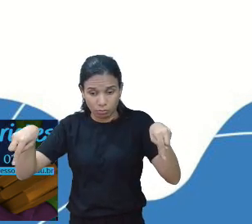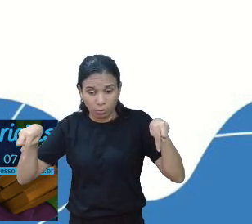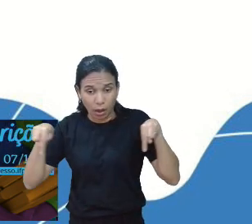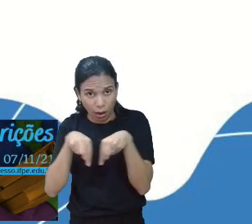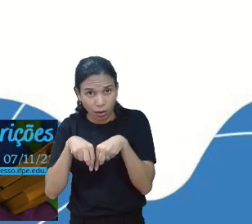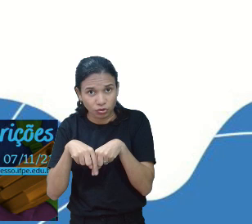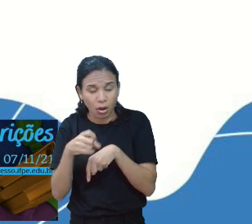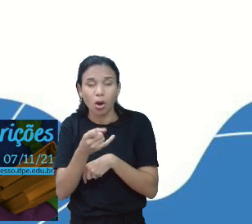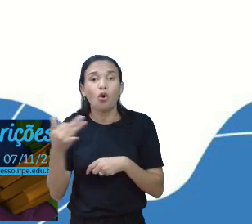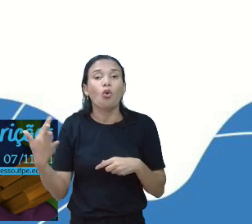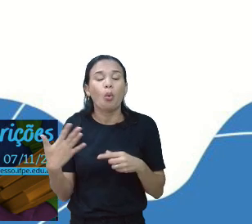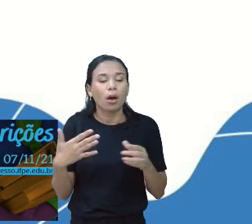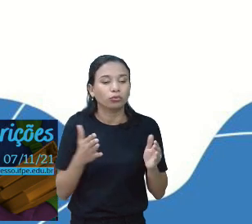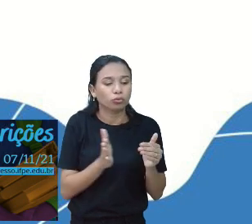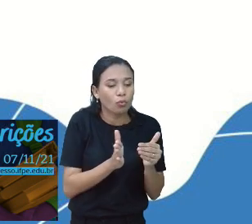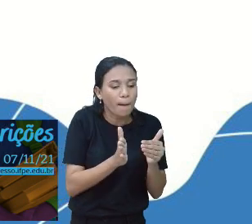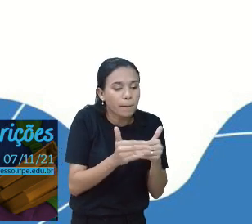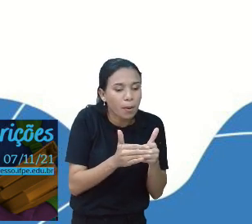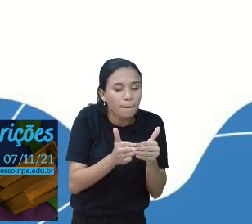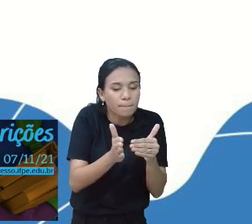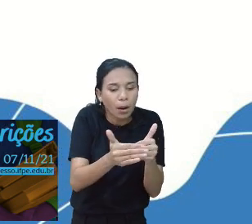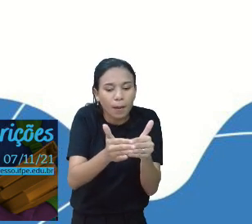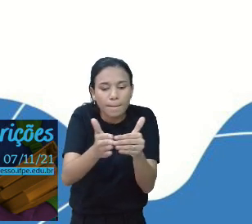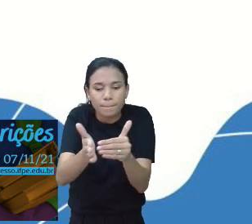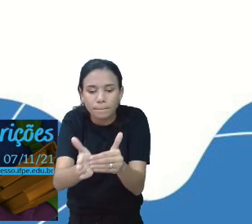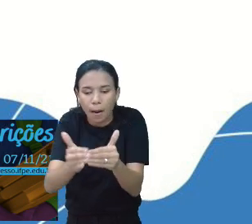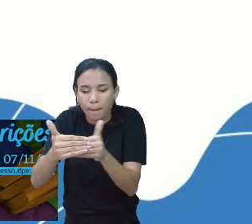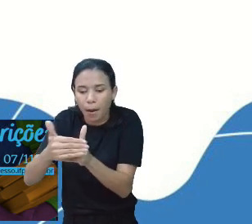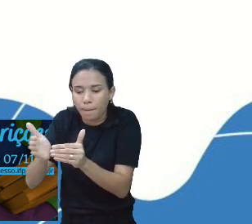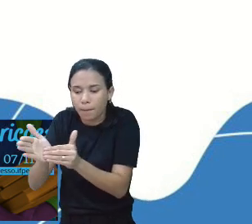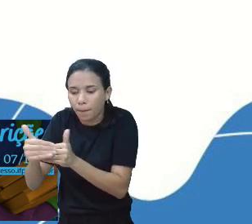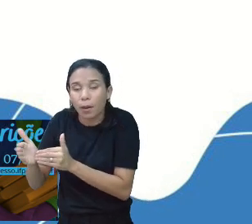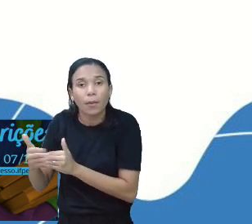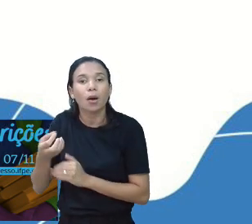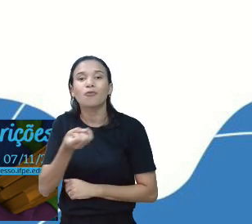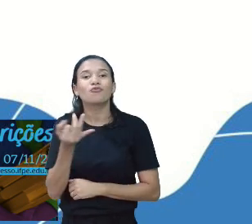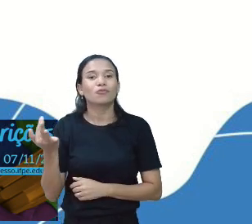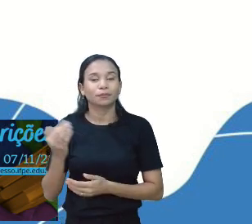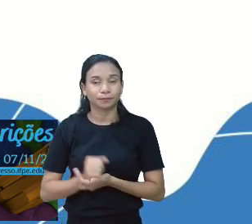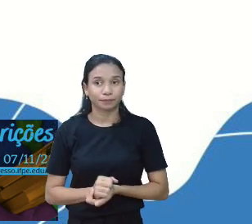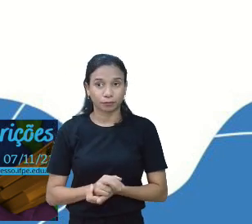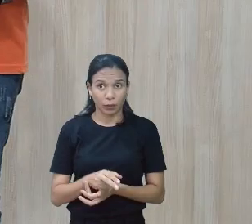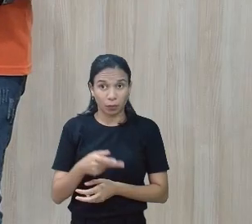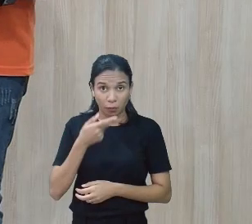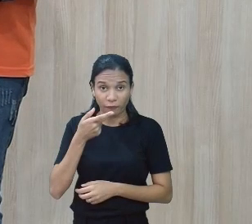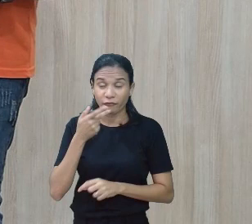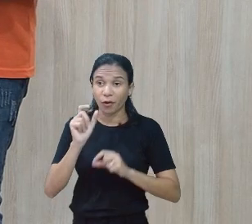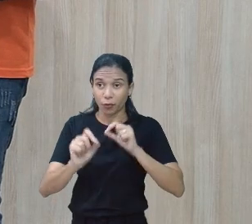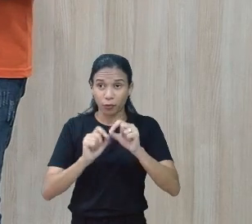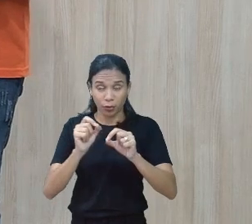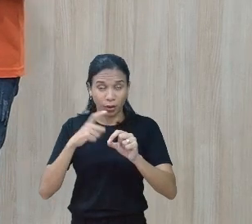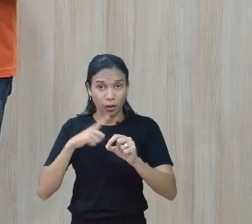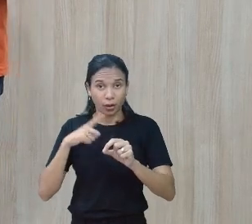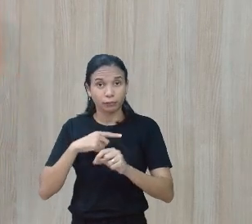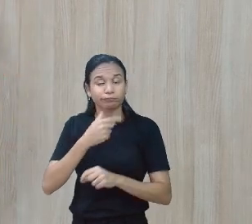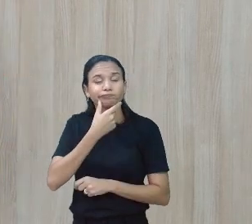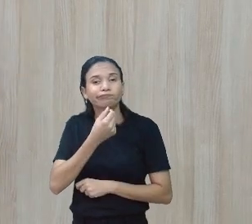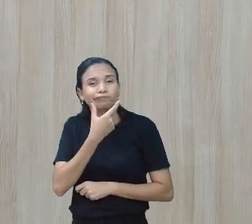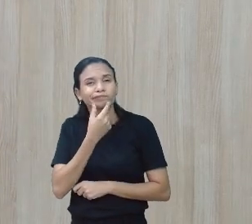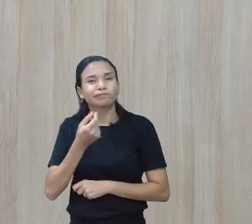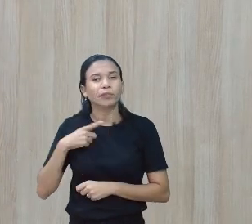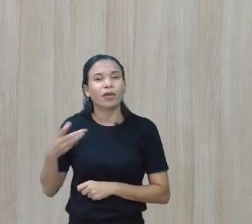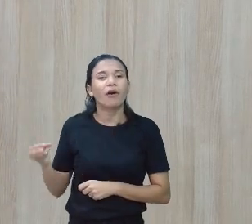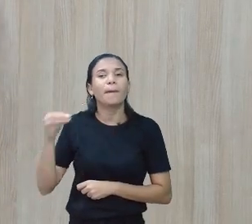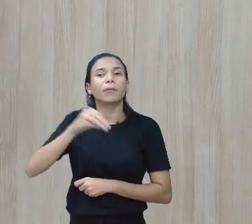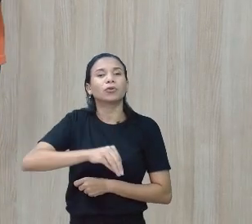caixa uma quantidade máxima de... Então, bora lá. Gente, ele está dizendo que os vasos, né, que ele vai colocar aí nessa caixa,